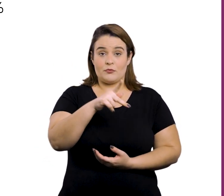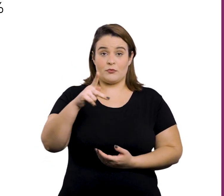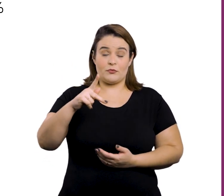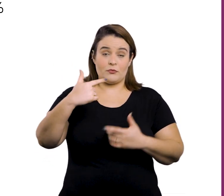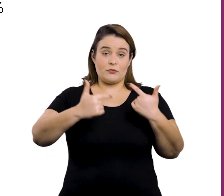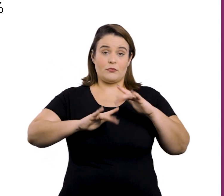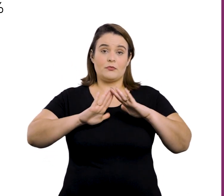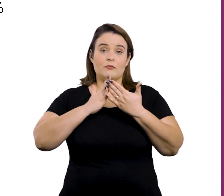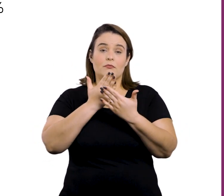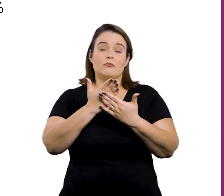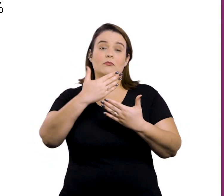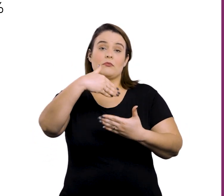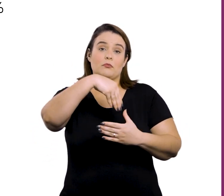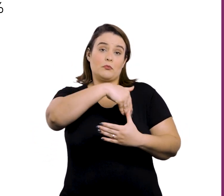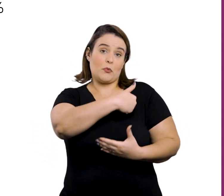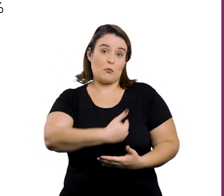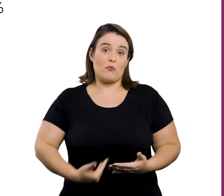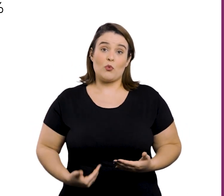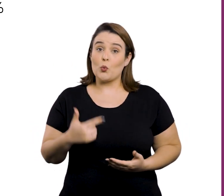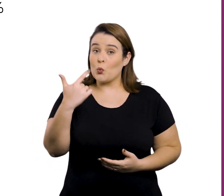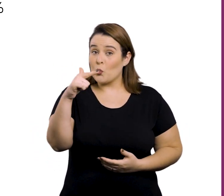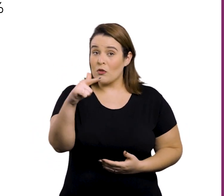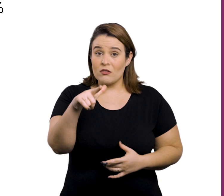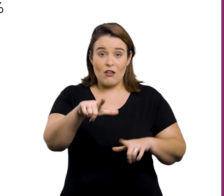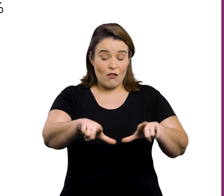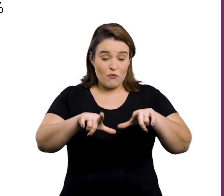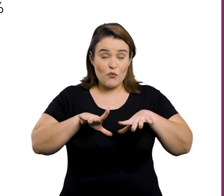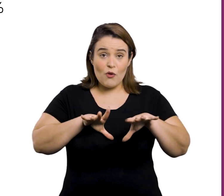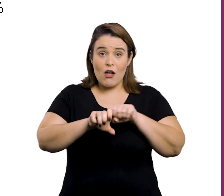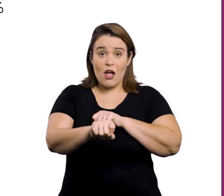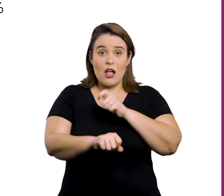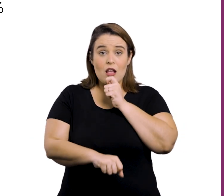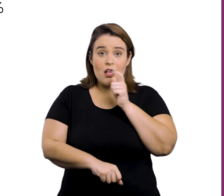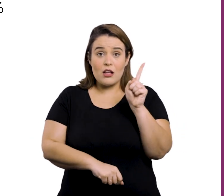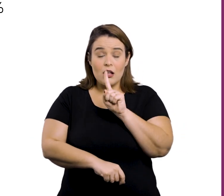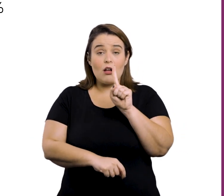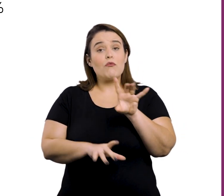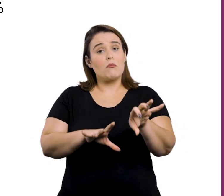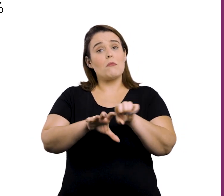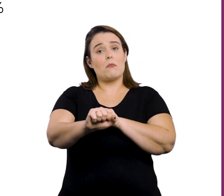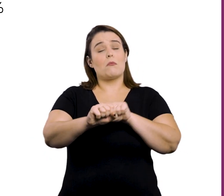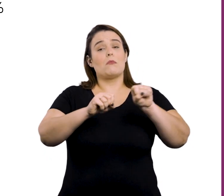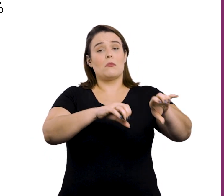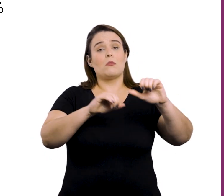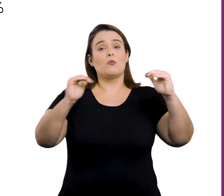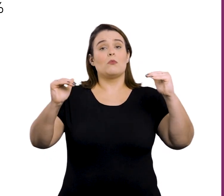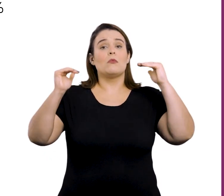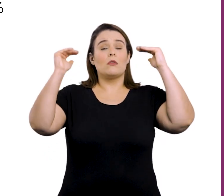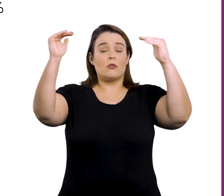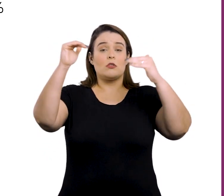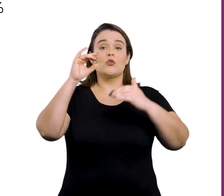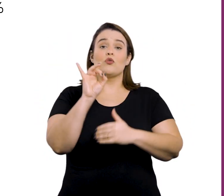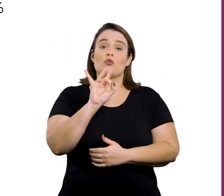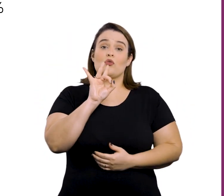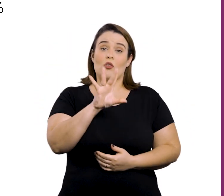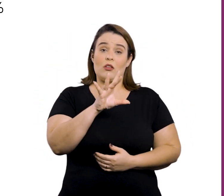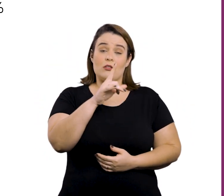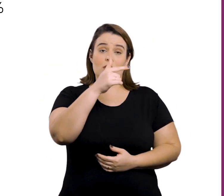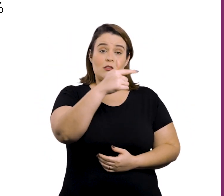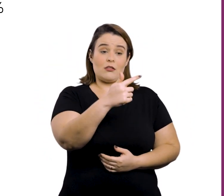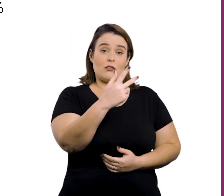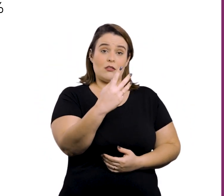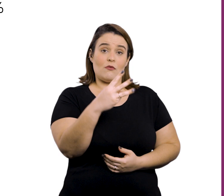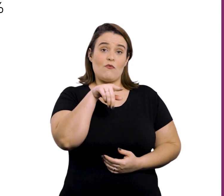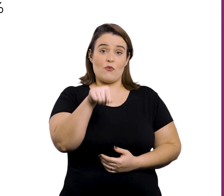21,9% dos professores das escolas públicas sem licenciatura. Professores com formação em nível superior recebem apenas